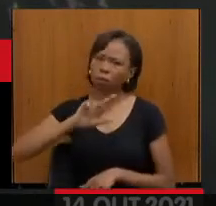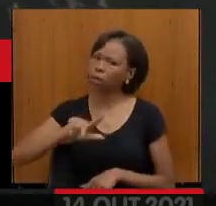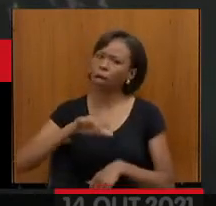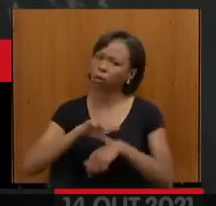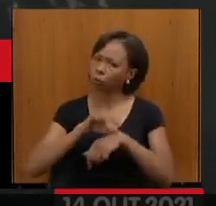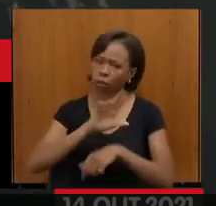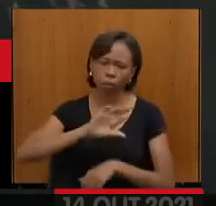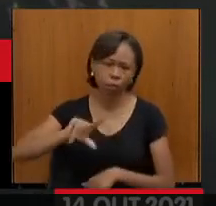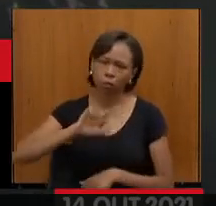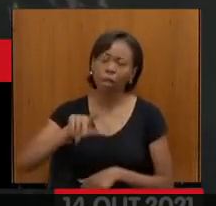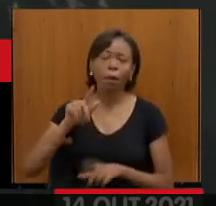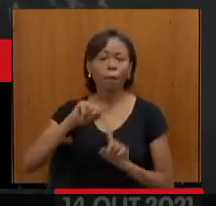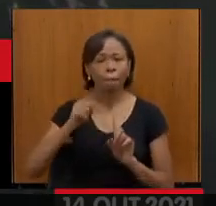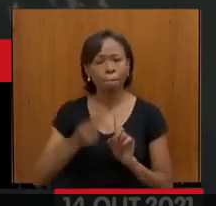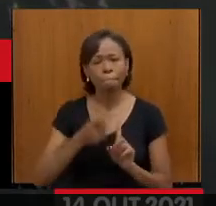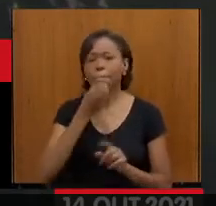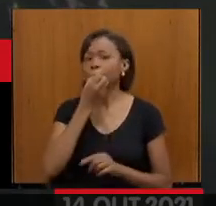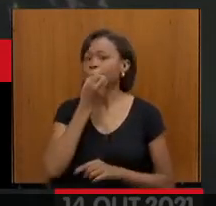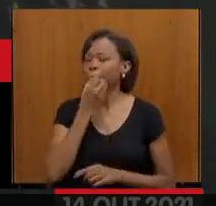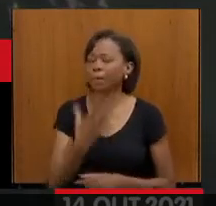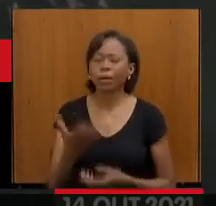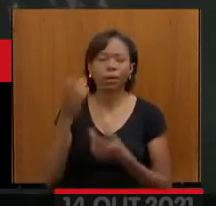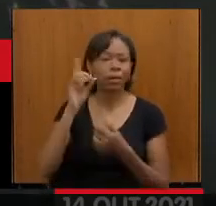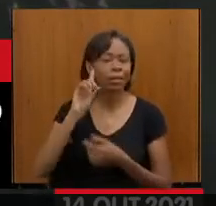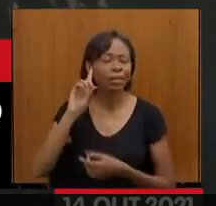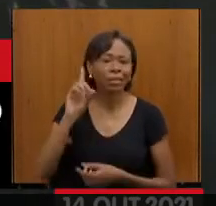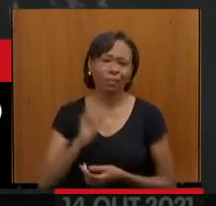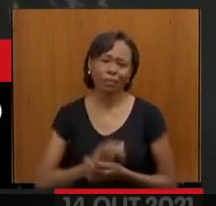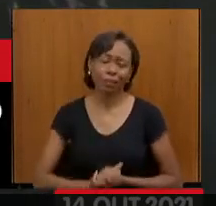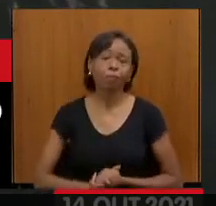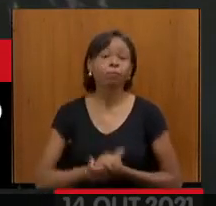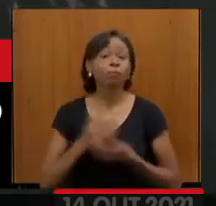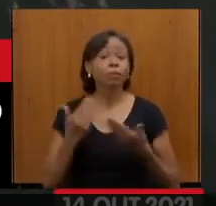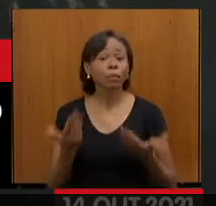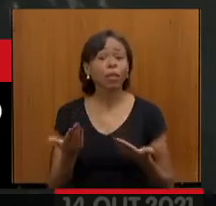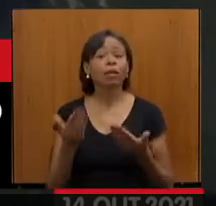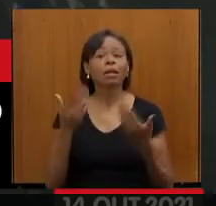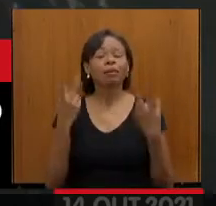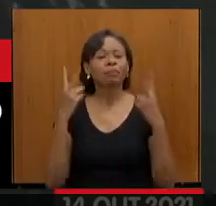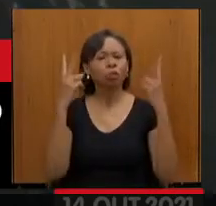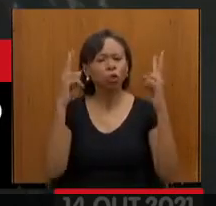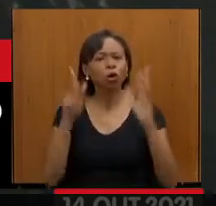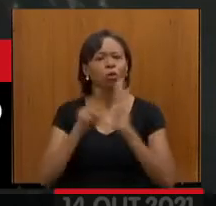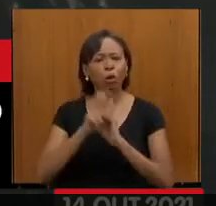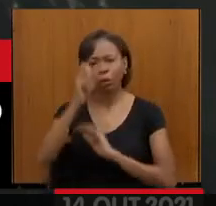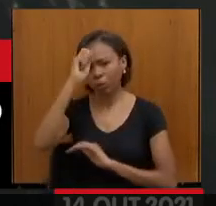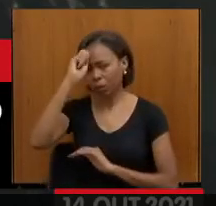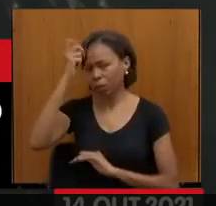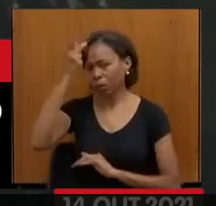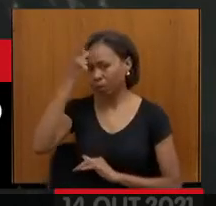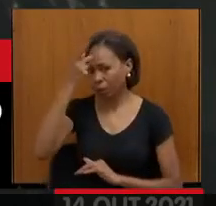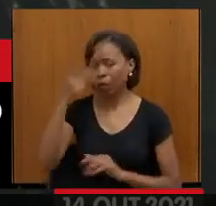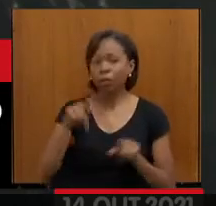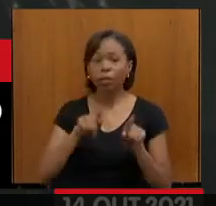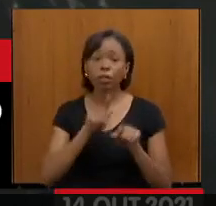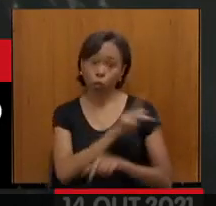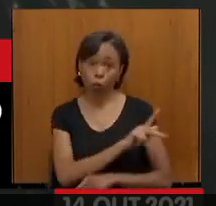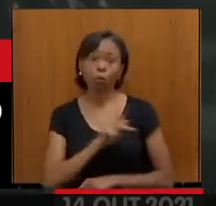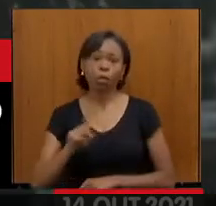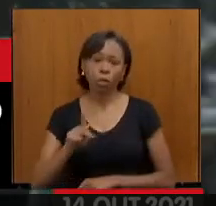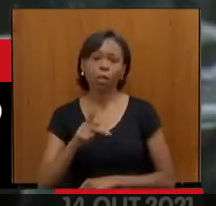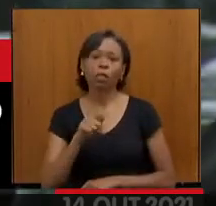E essa foi uma vitória da deputada Ana Paula, das mulheres dessa casa, sob a presidência do deputado Agostinho Patrus,